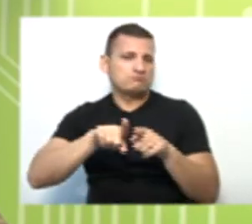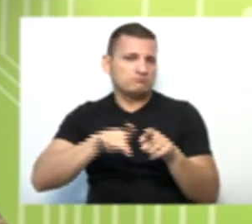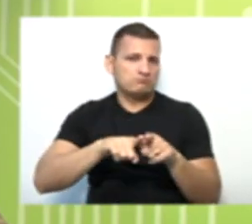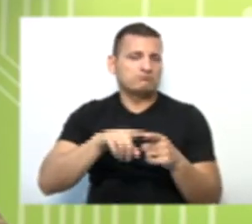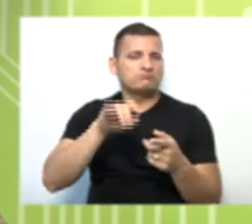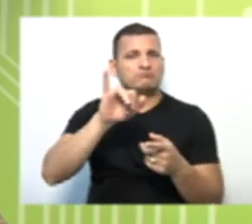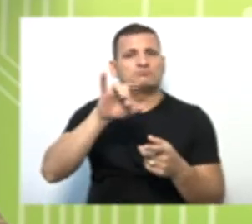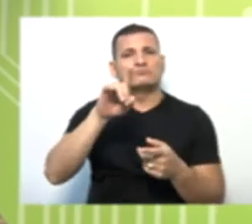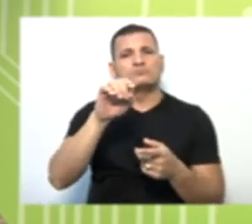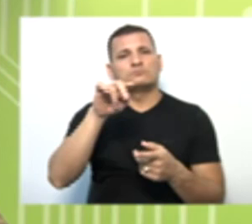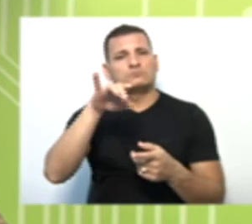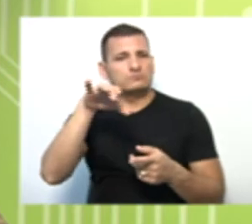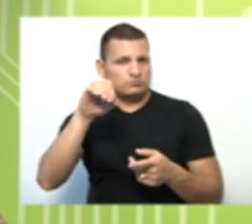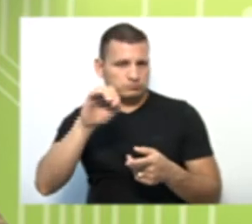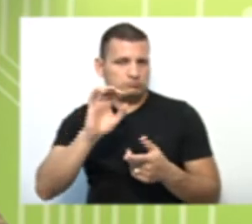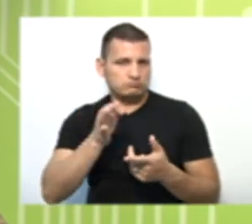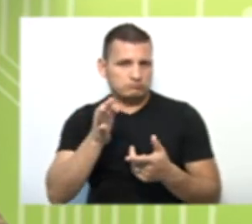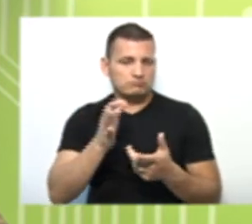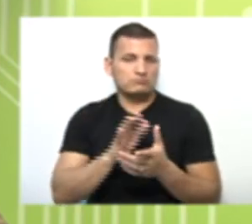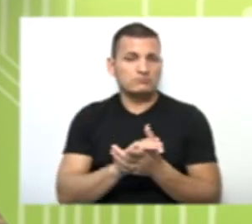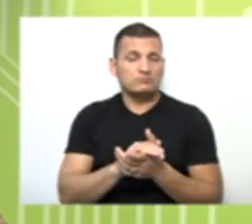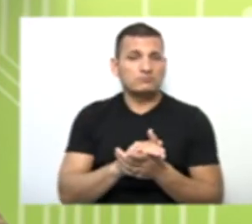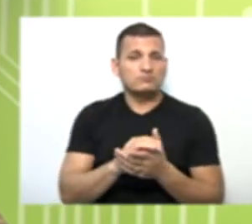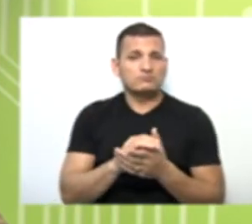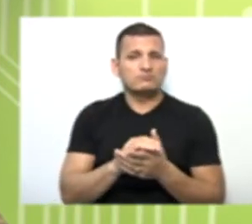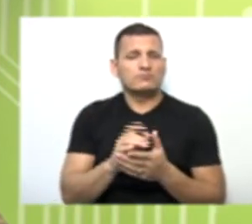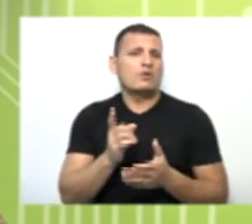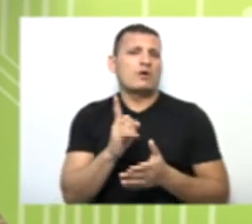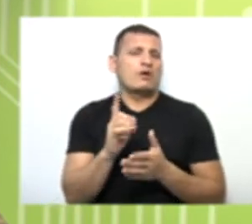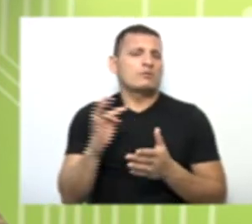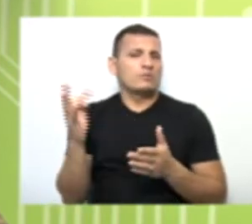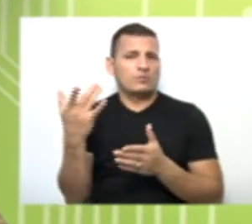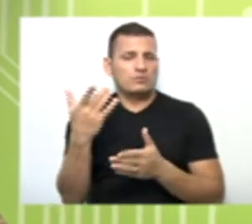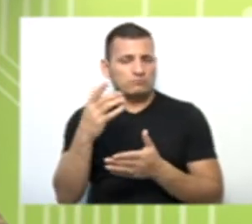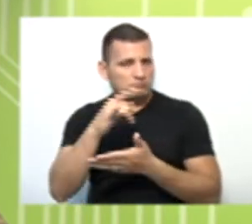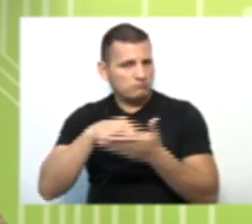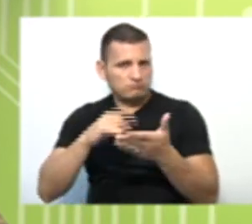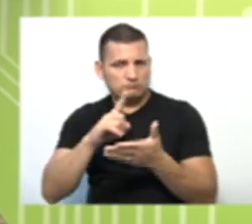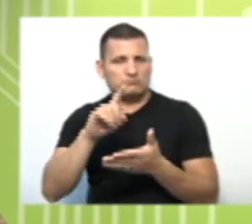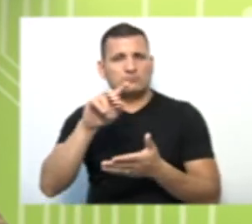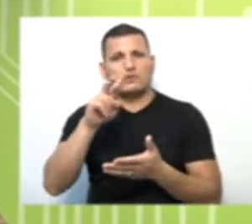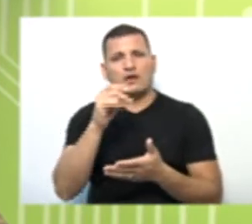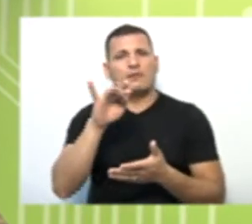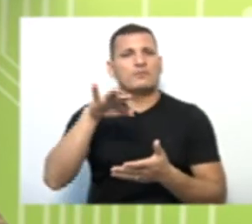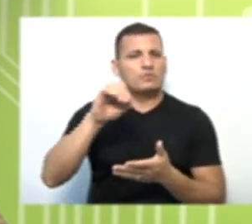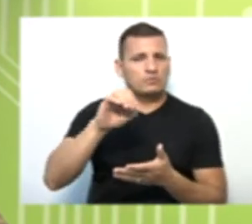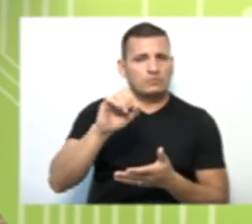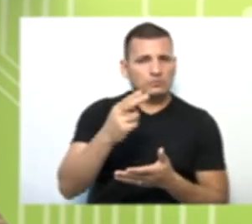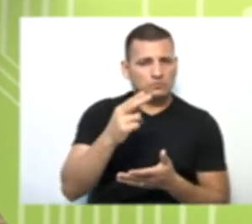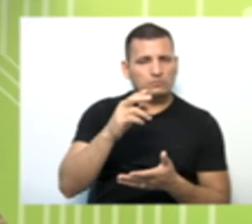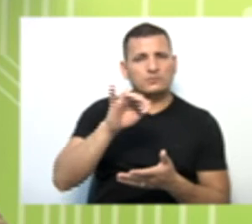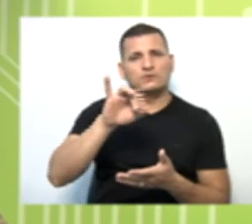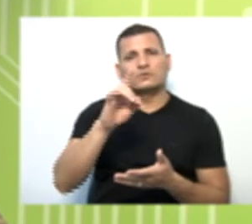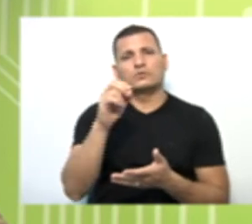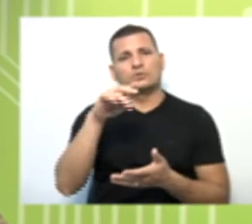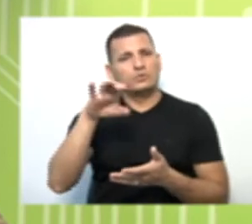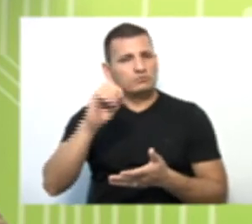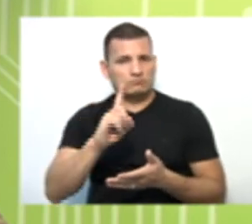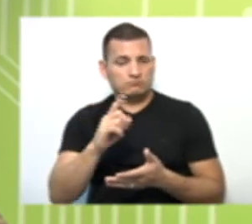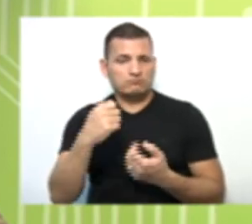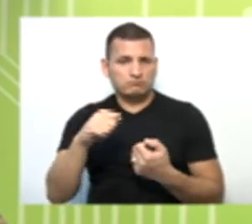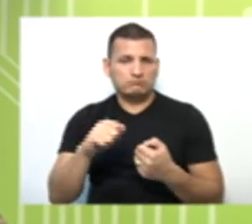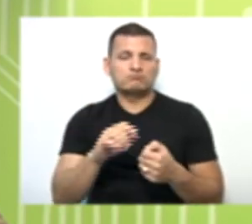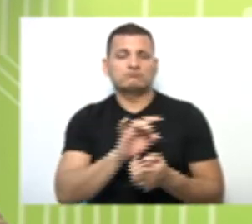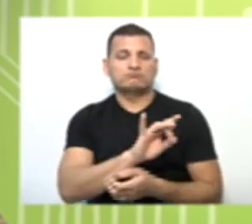na contabilidade. Então, nem todo documento é hábil e idôneo. Então, tem que se classificar e separar eles. O